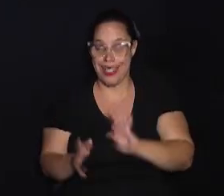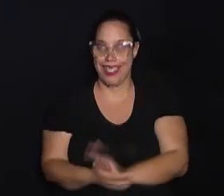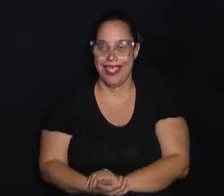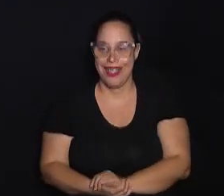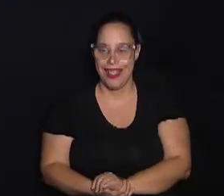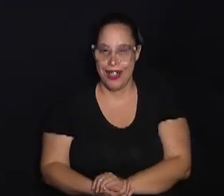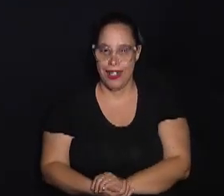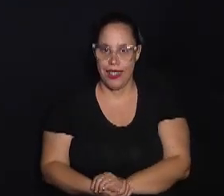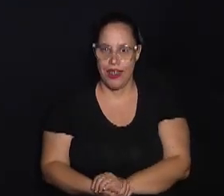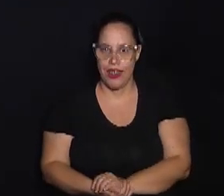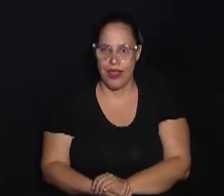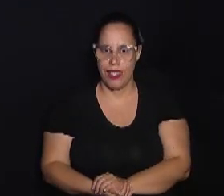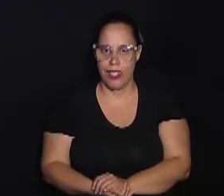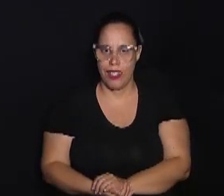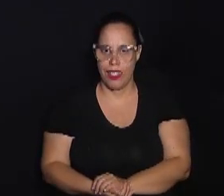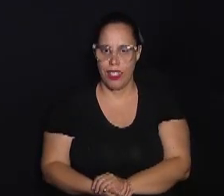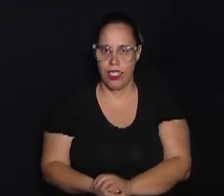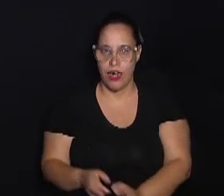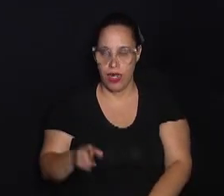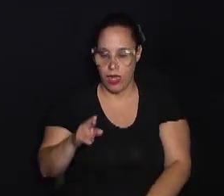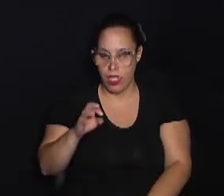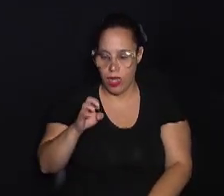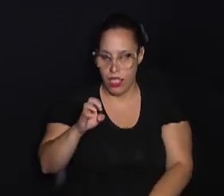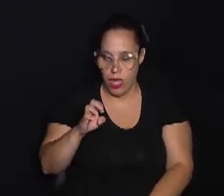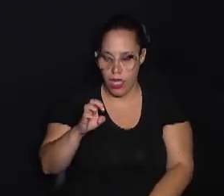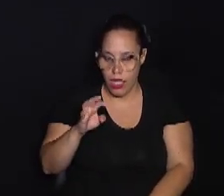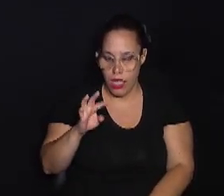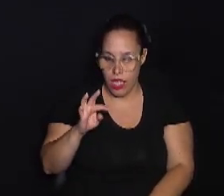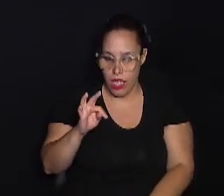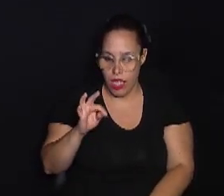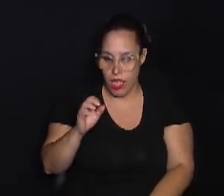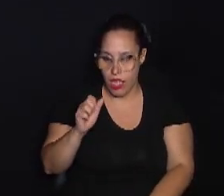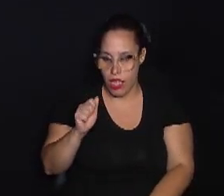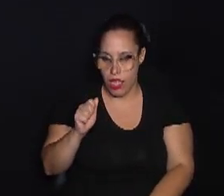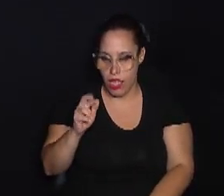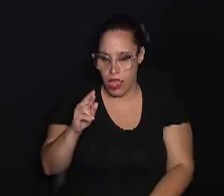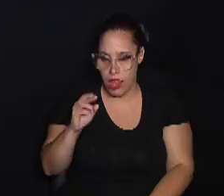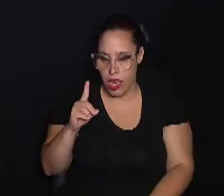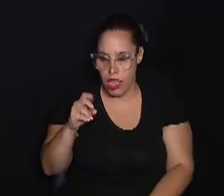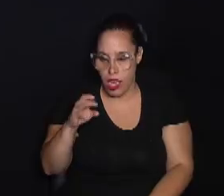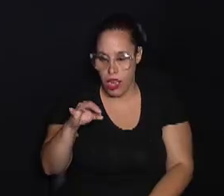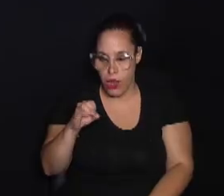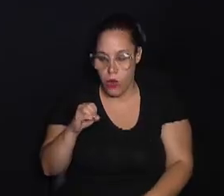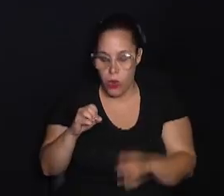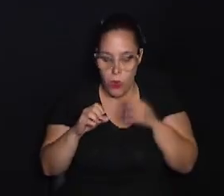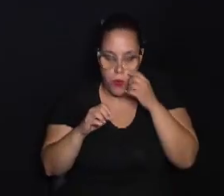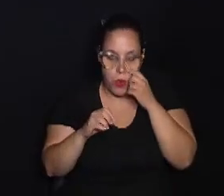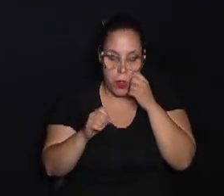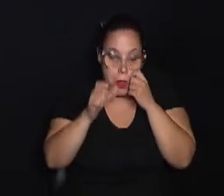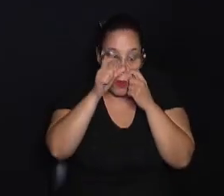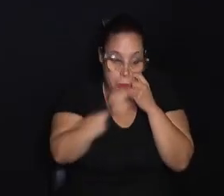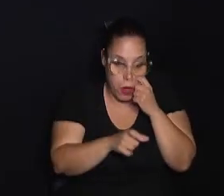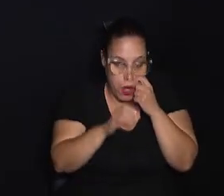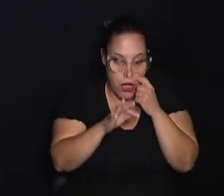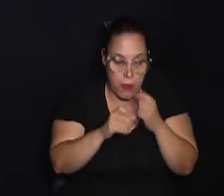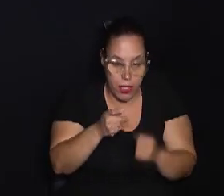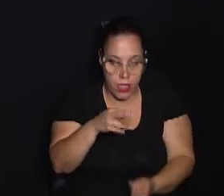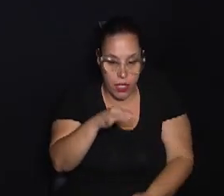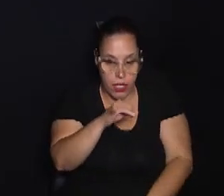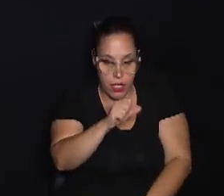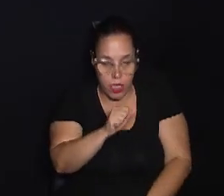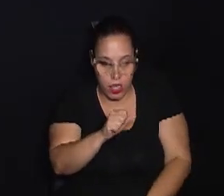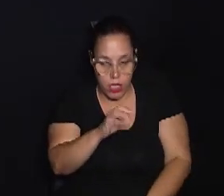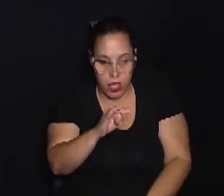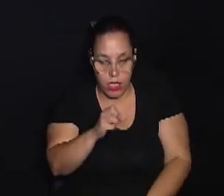Por exemplo, a gente tem mania de falar assim, retardado. Essa é uma fala capacitista, né? Então a gente precisa da formação para esses